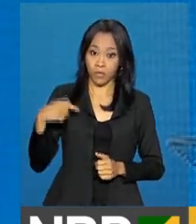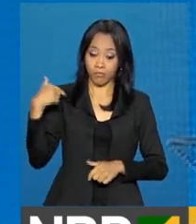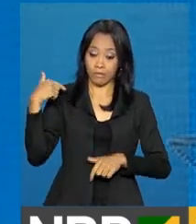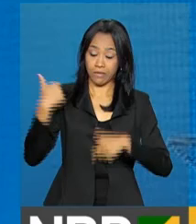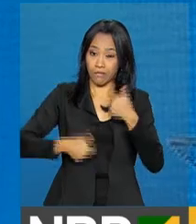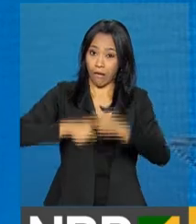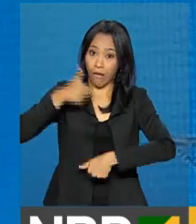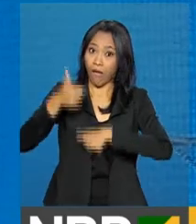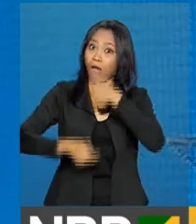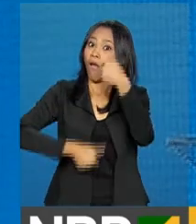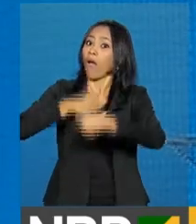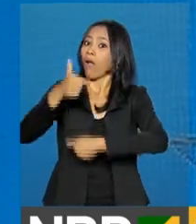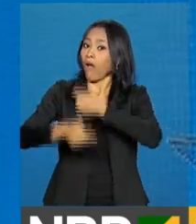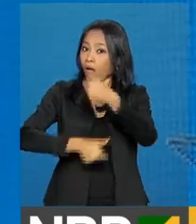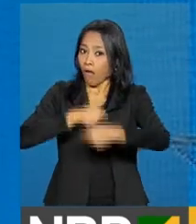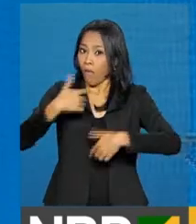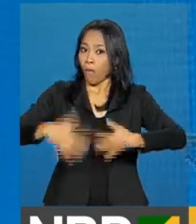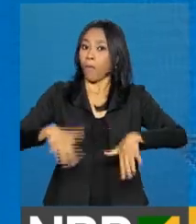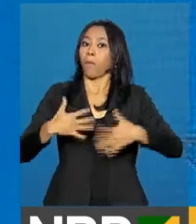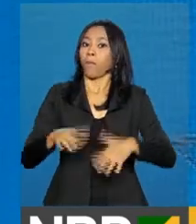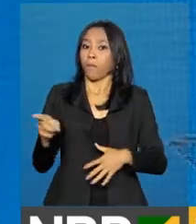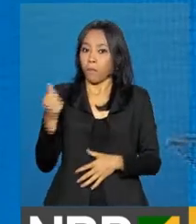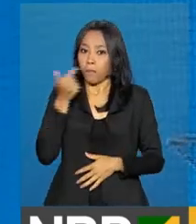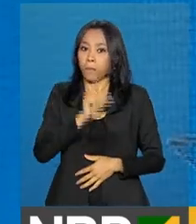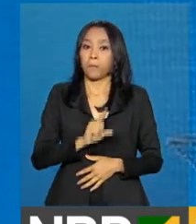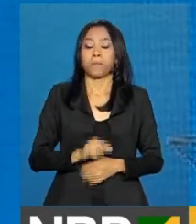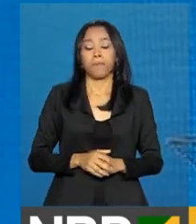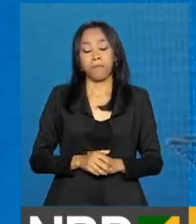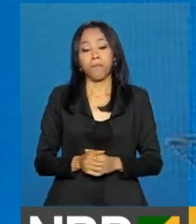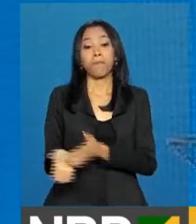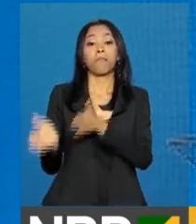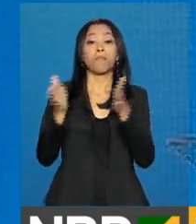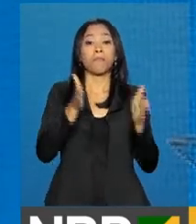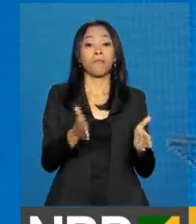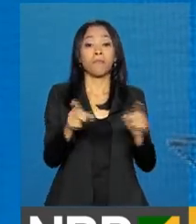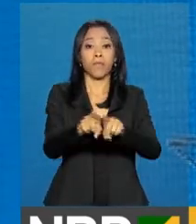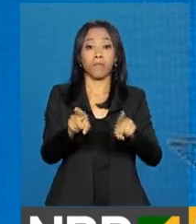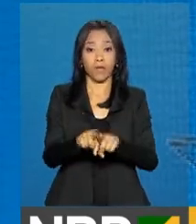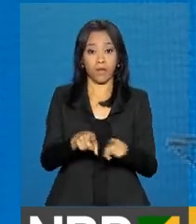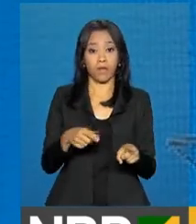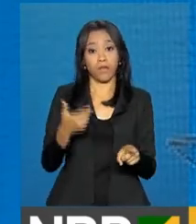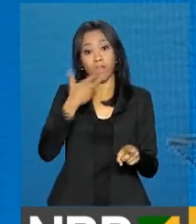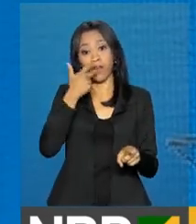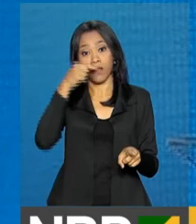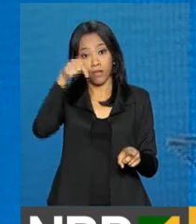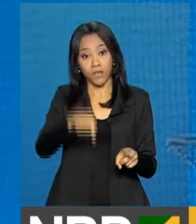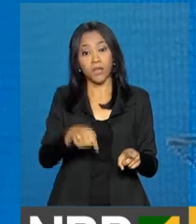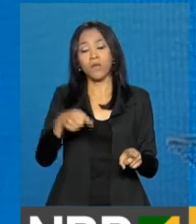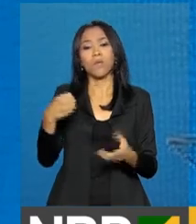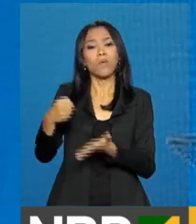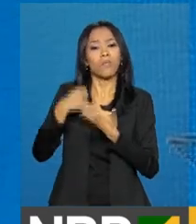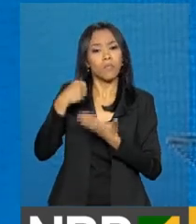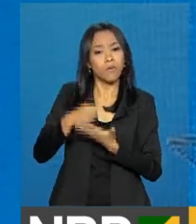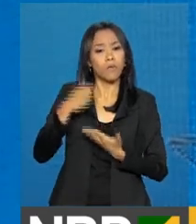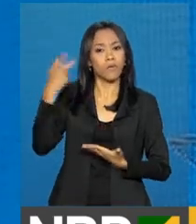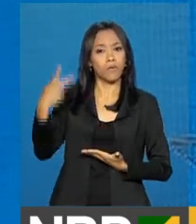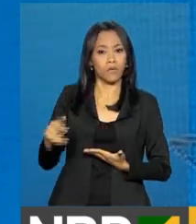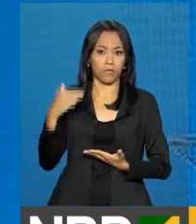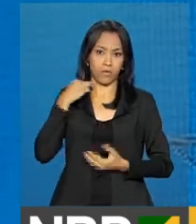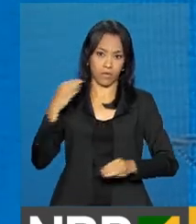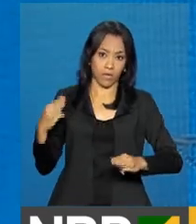complexidade. E eu quero também ressaltar aqui a cooperação que a Caixa teve na execução